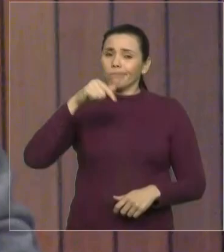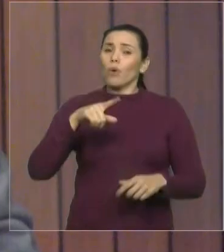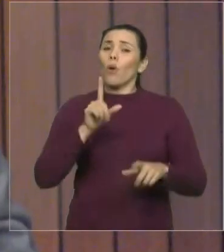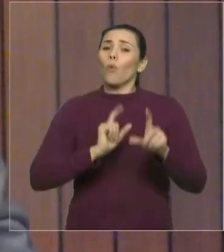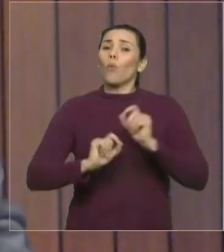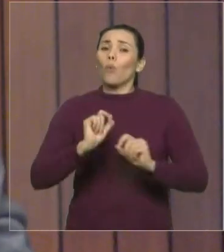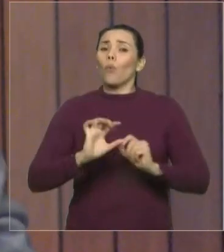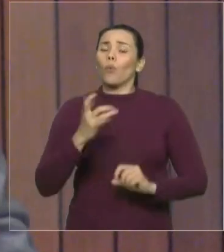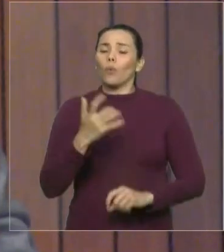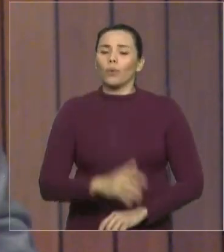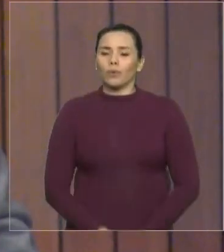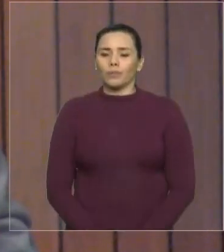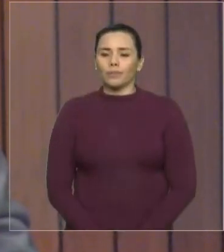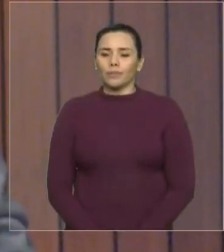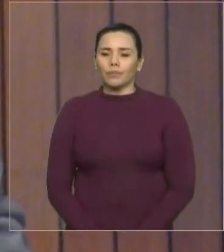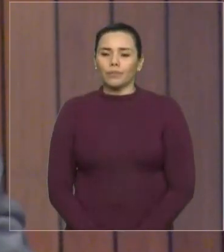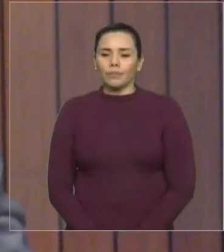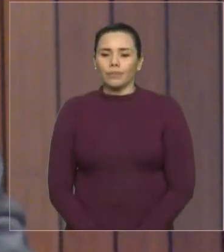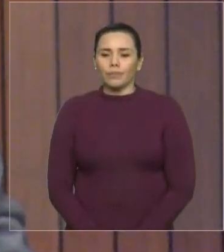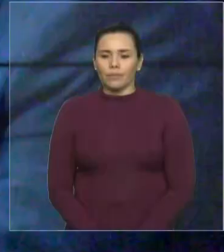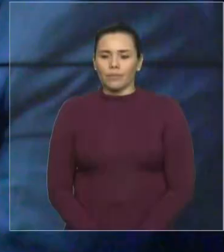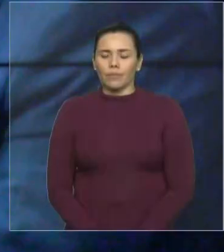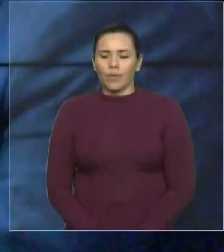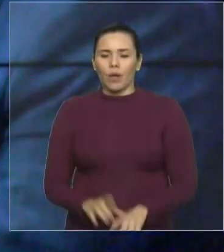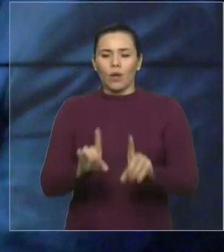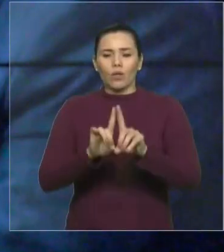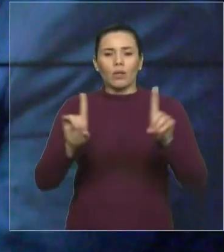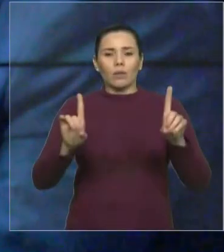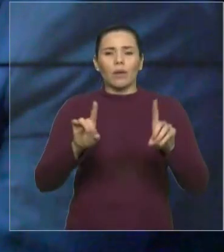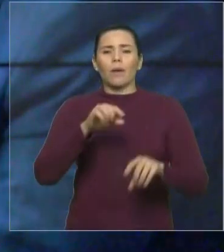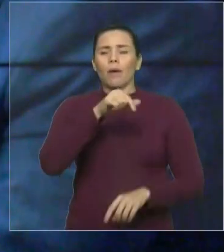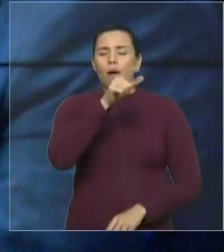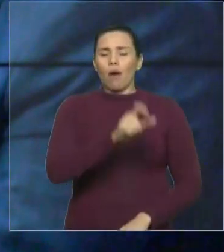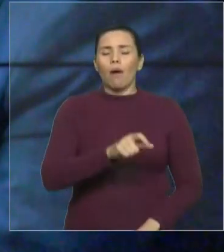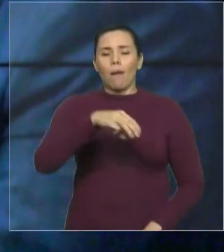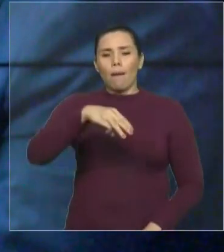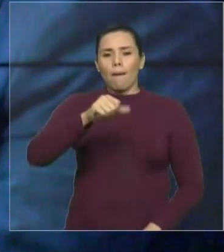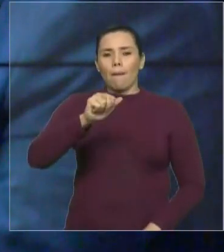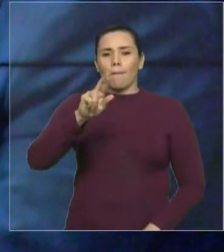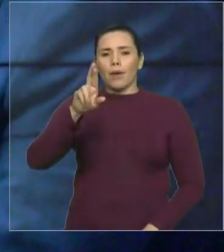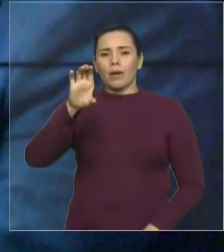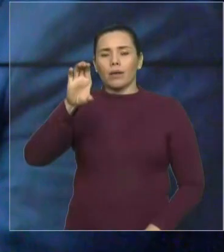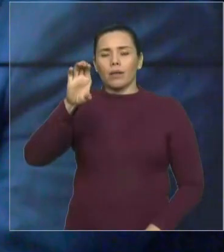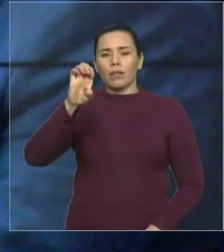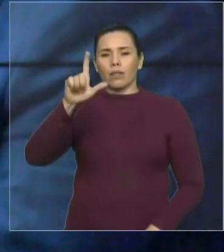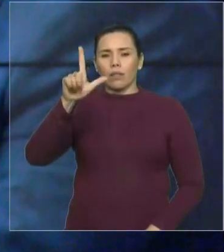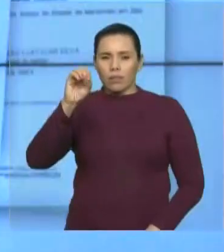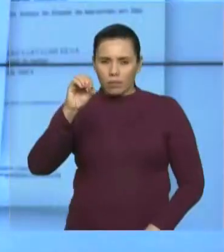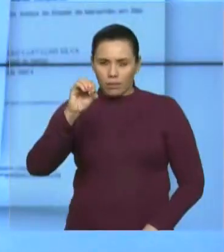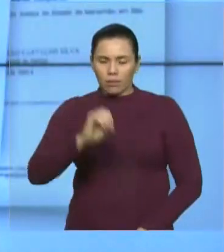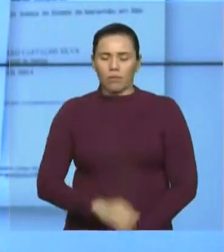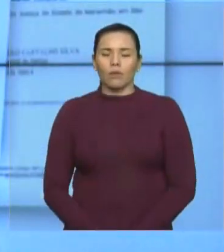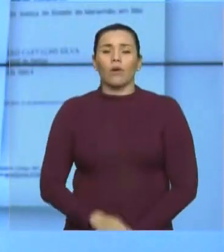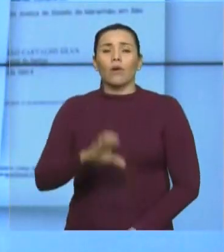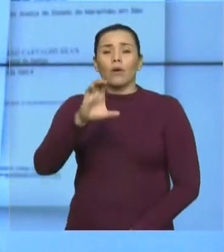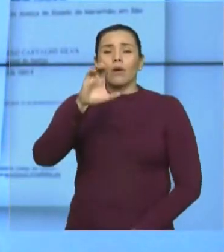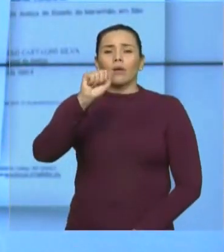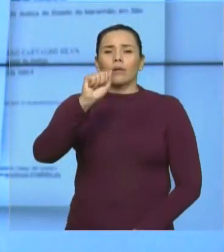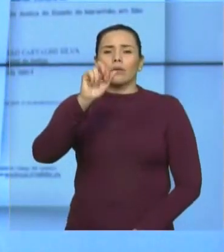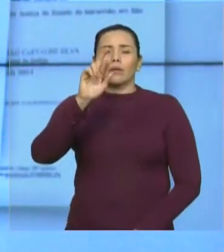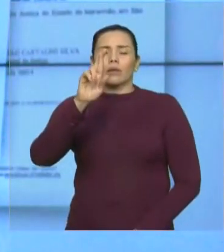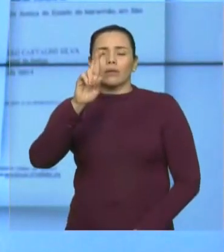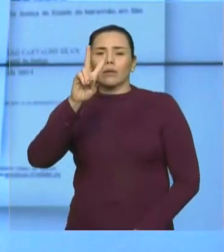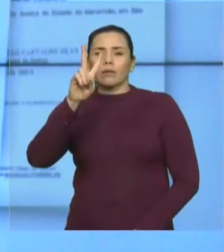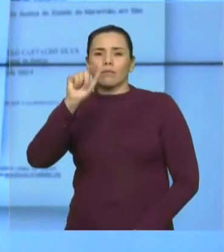nós recebemos do desembargador Marcelo Carvalho Silva a sindicância já aberta hoje para investigar isso por